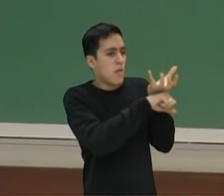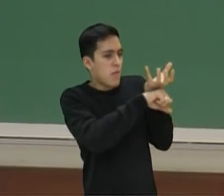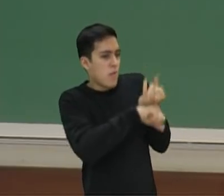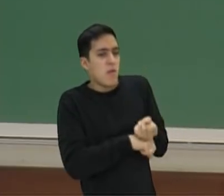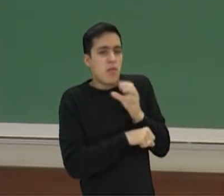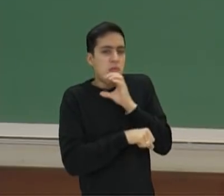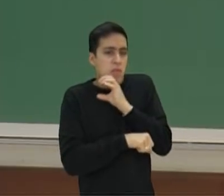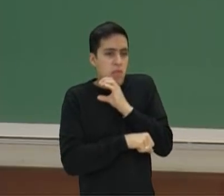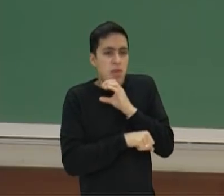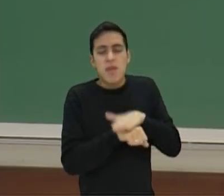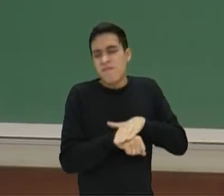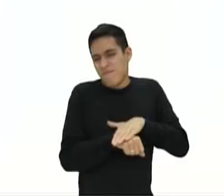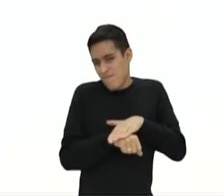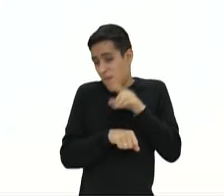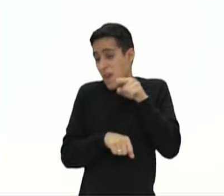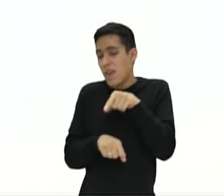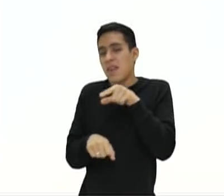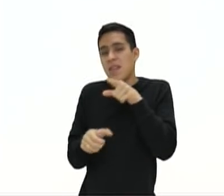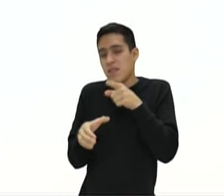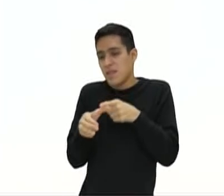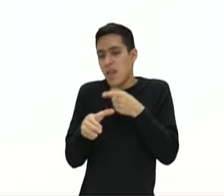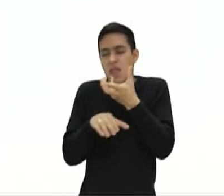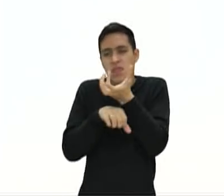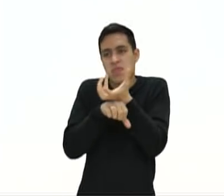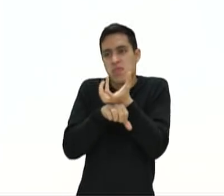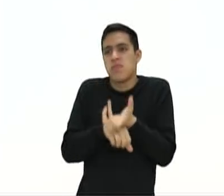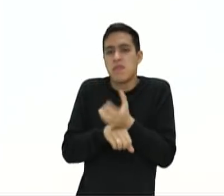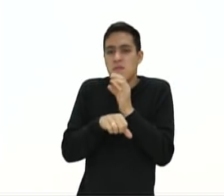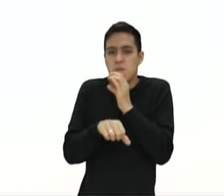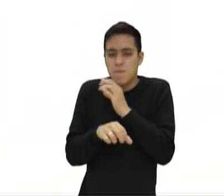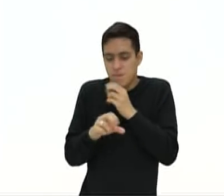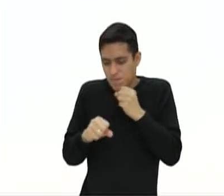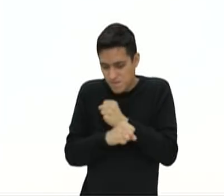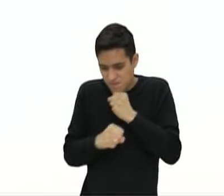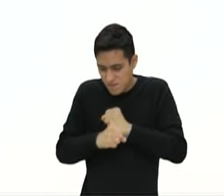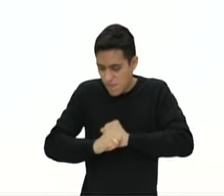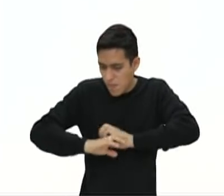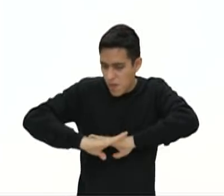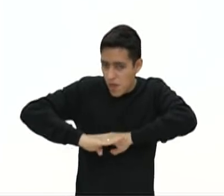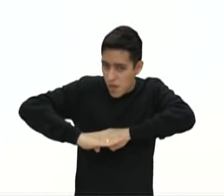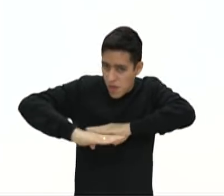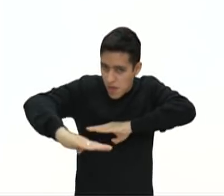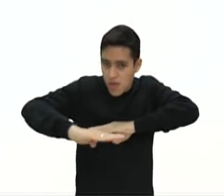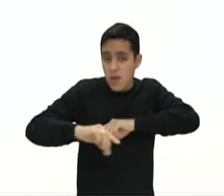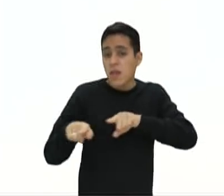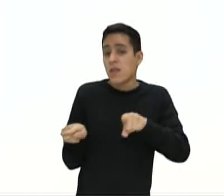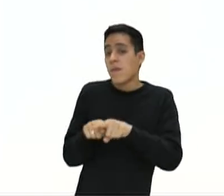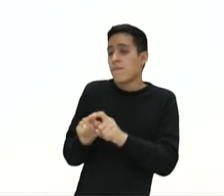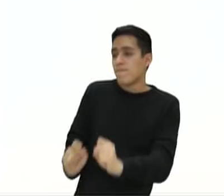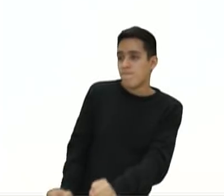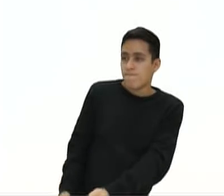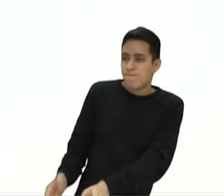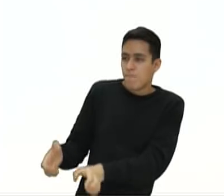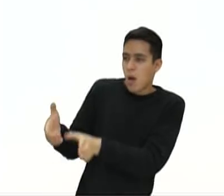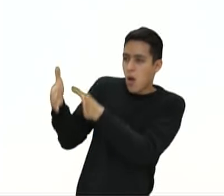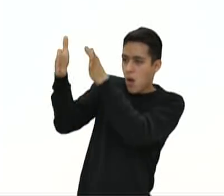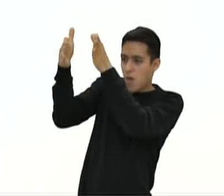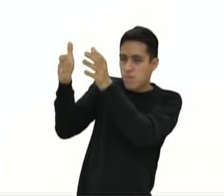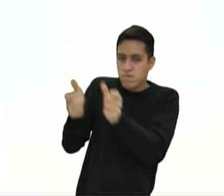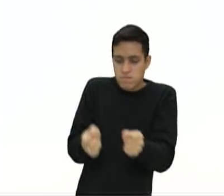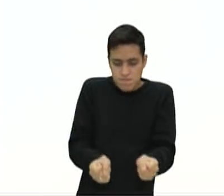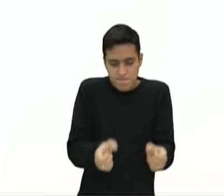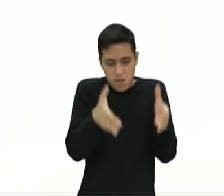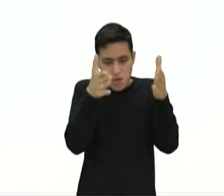é maior nas cidades porque asfalto e edificações.